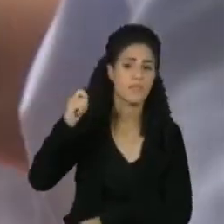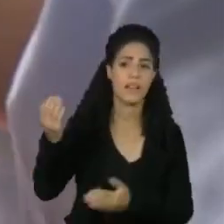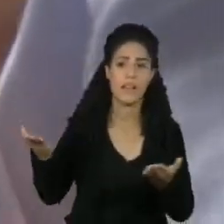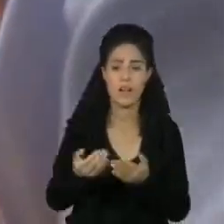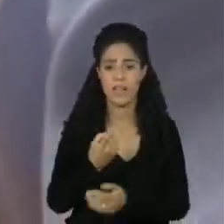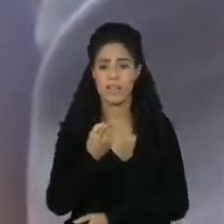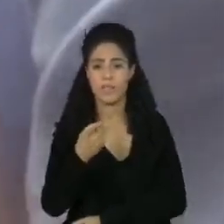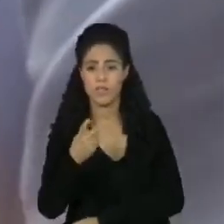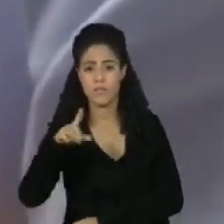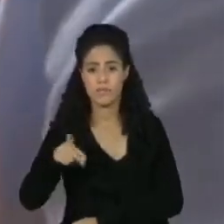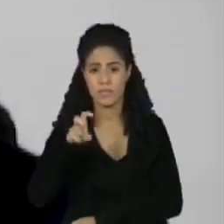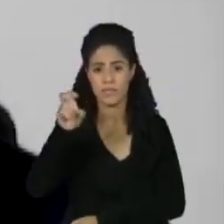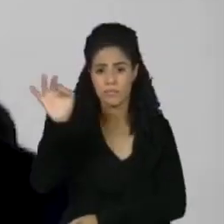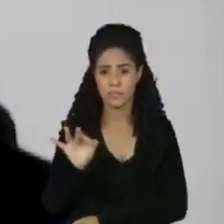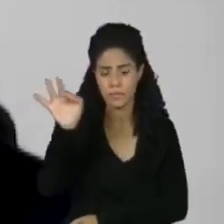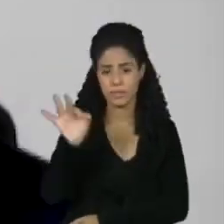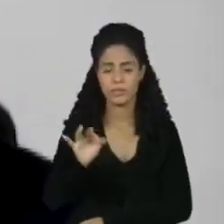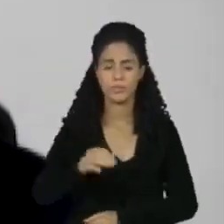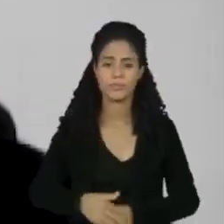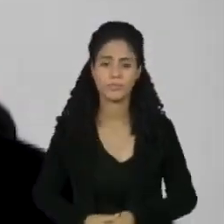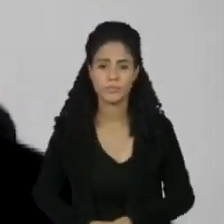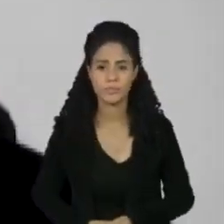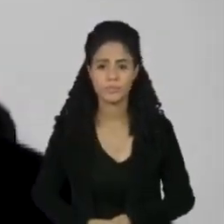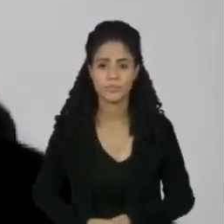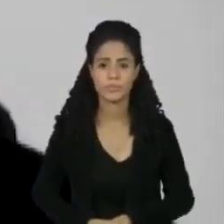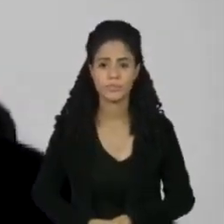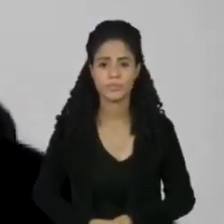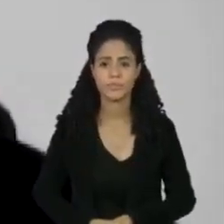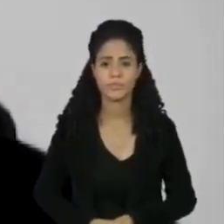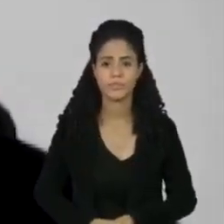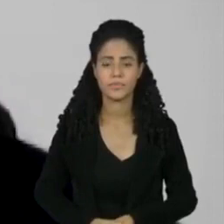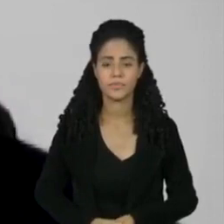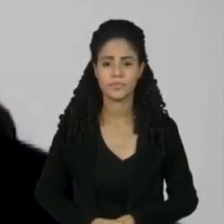de 12,5%. Se há um aumento